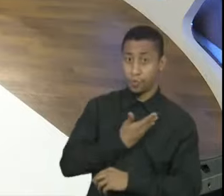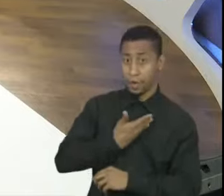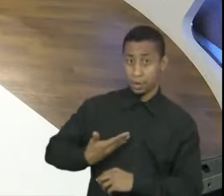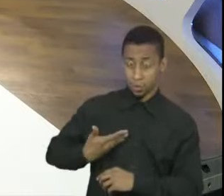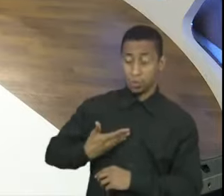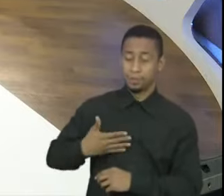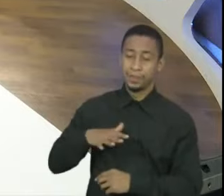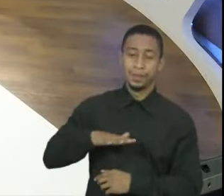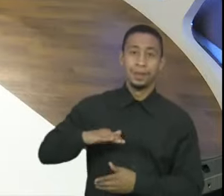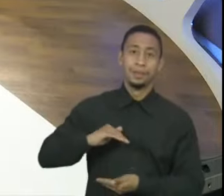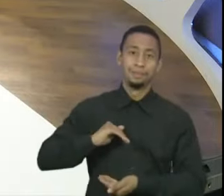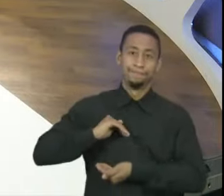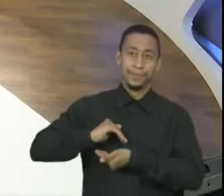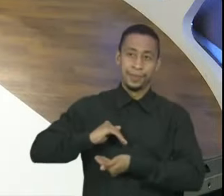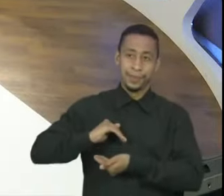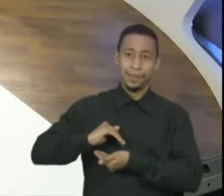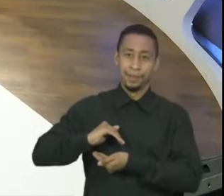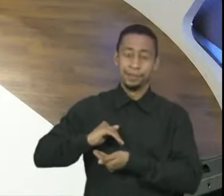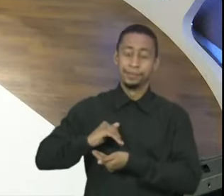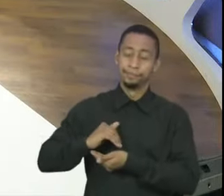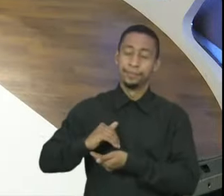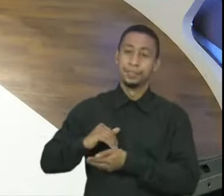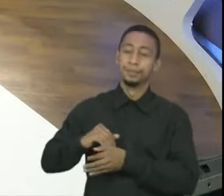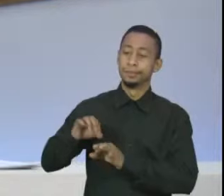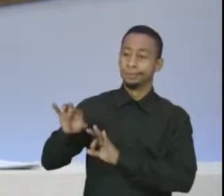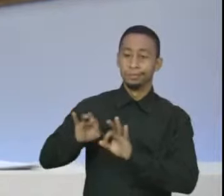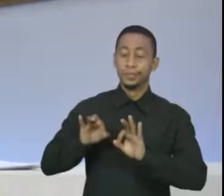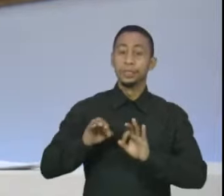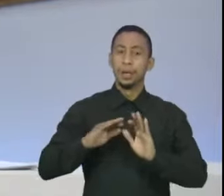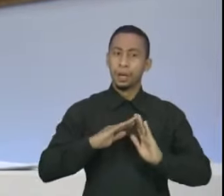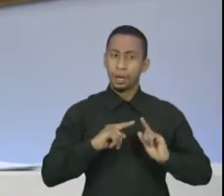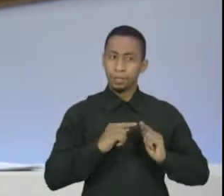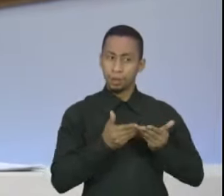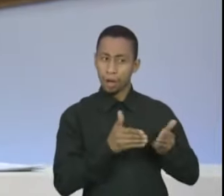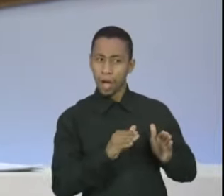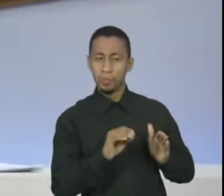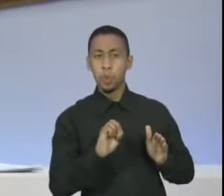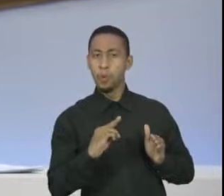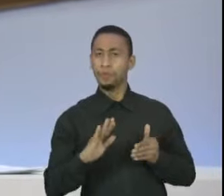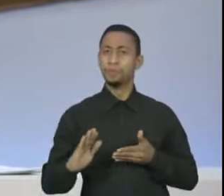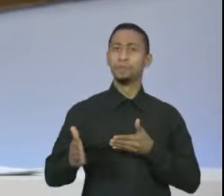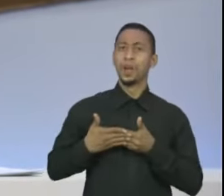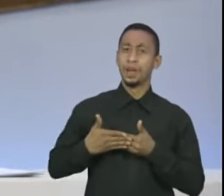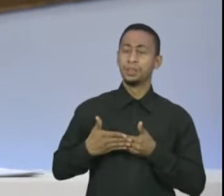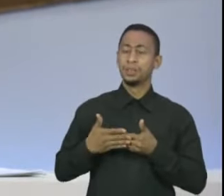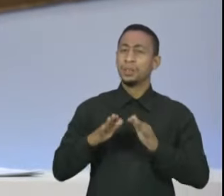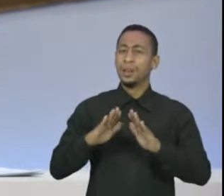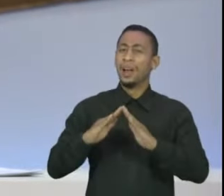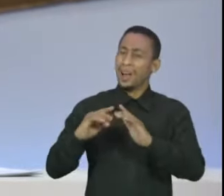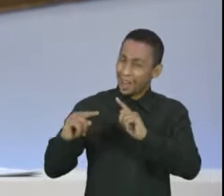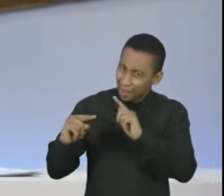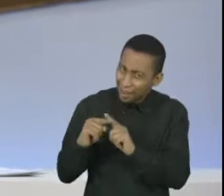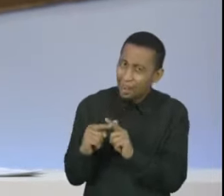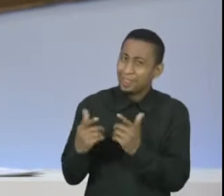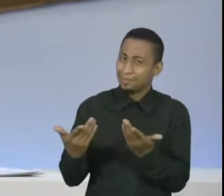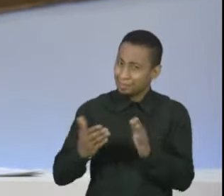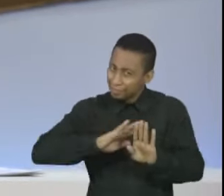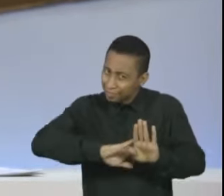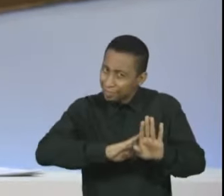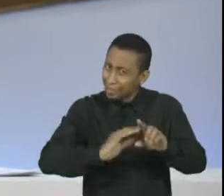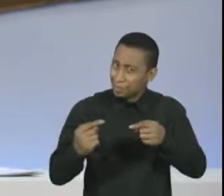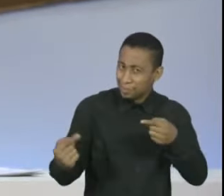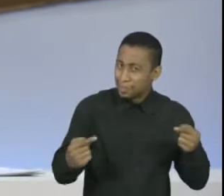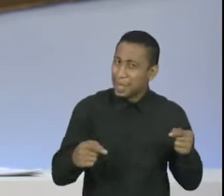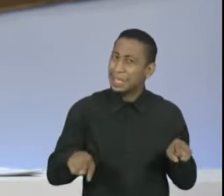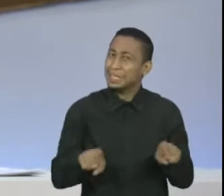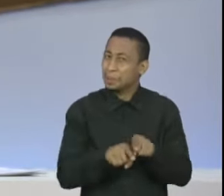Tribunal Federal na história de abrir ou fechar os gregos na pandemia a igreja também não tá sendo instrumentalizada por